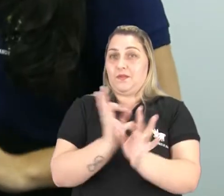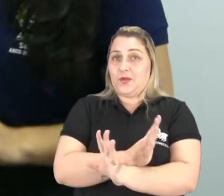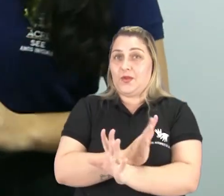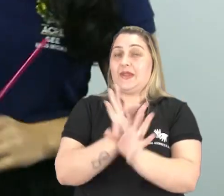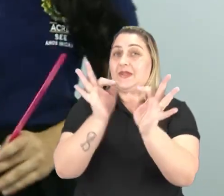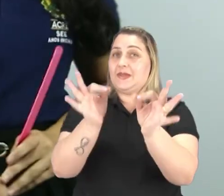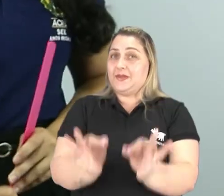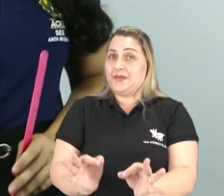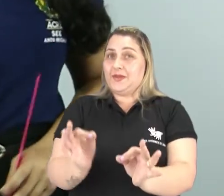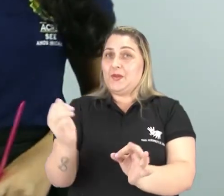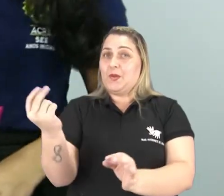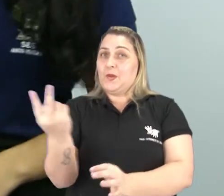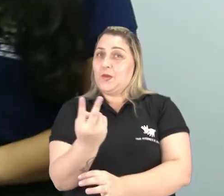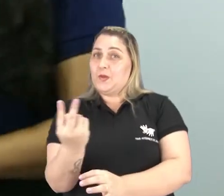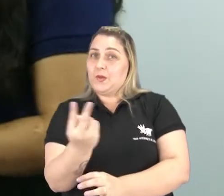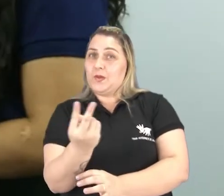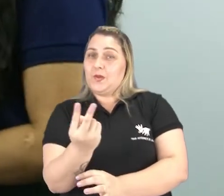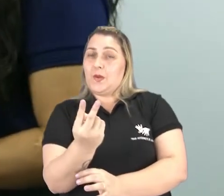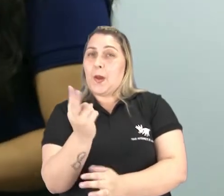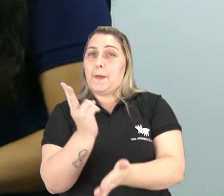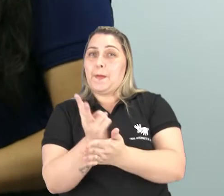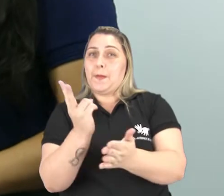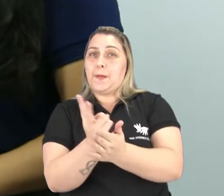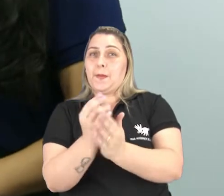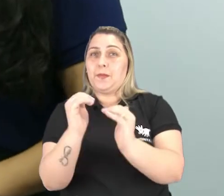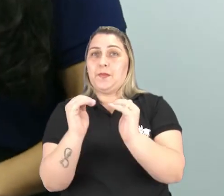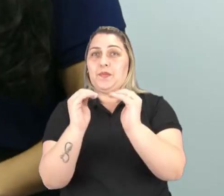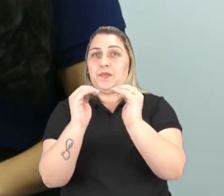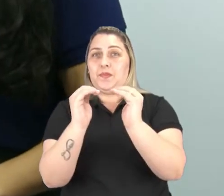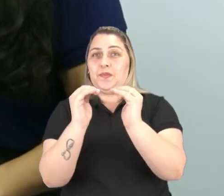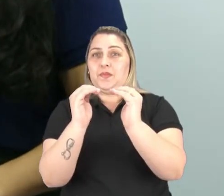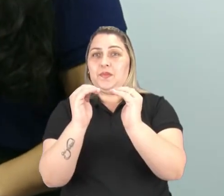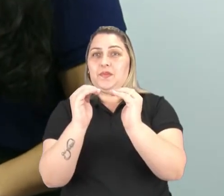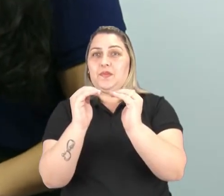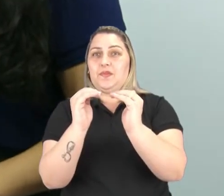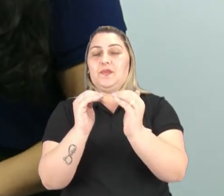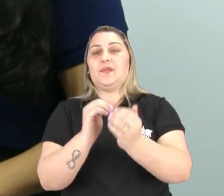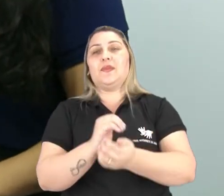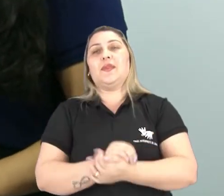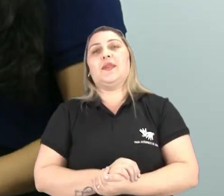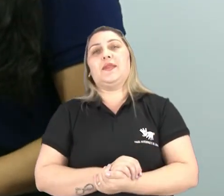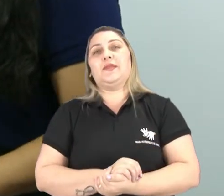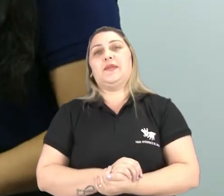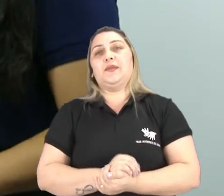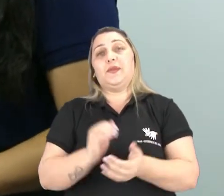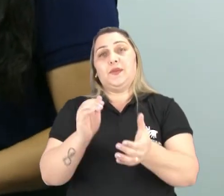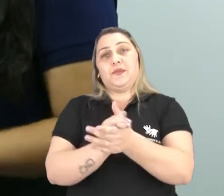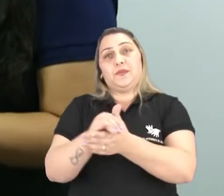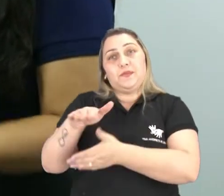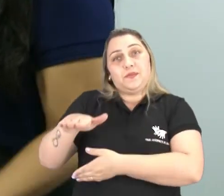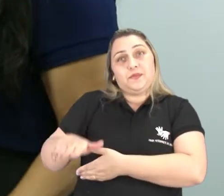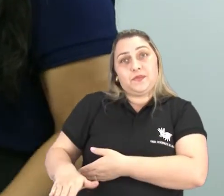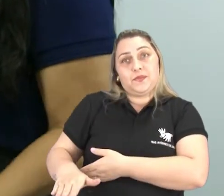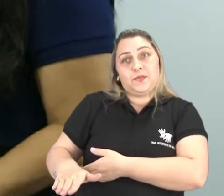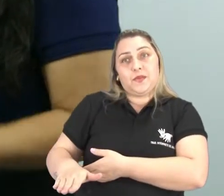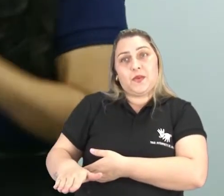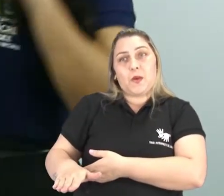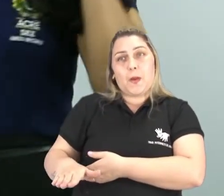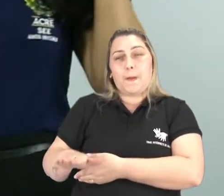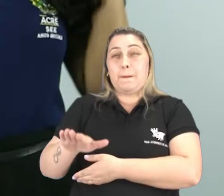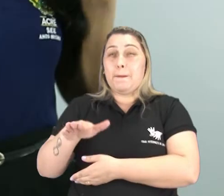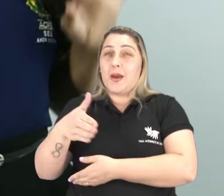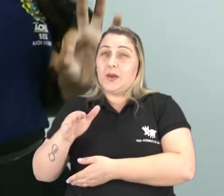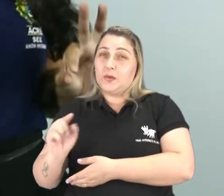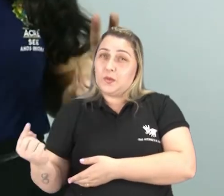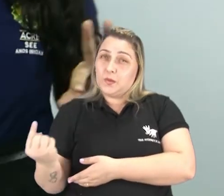com seu paizinho certo não é mesmo muito bem nós organizamos o casal menor depois o casal